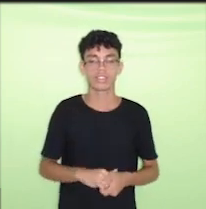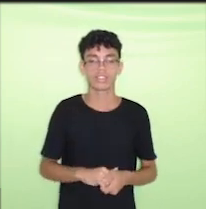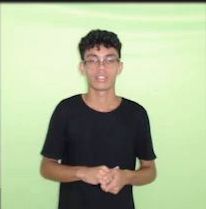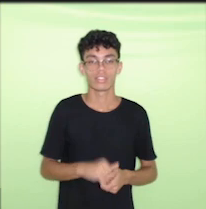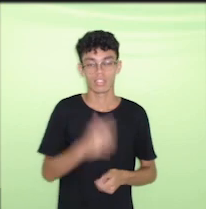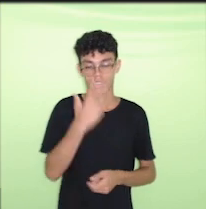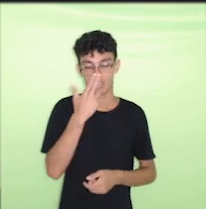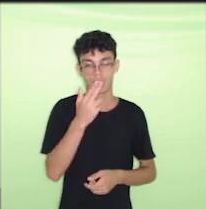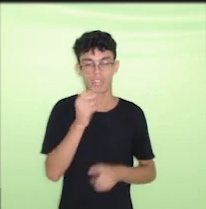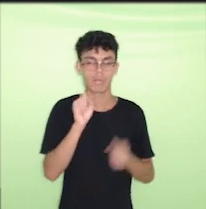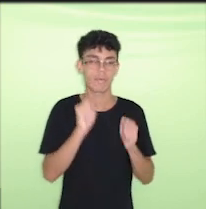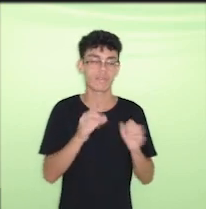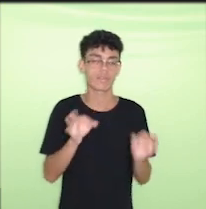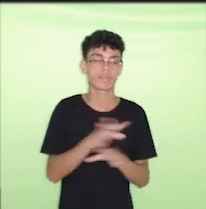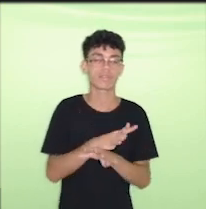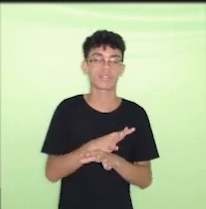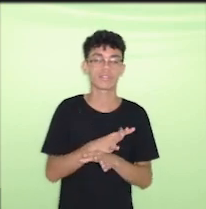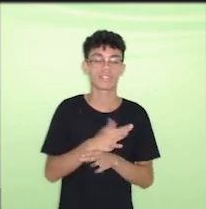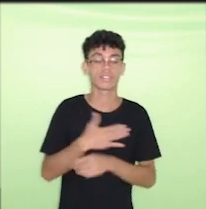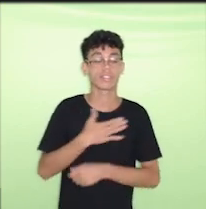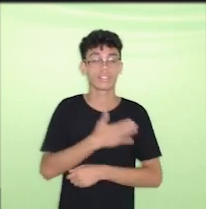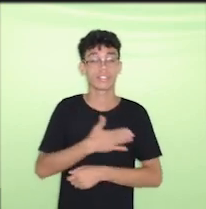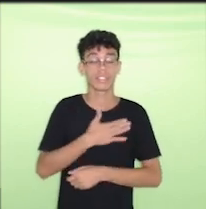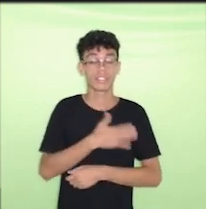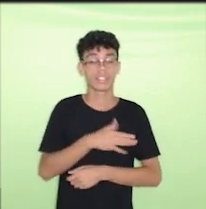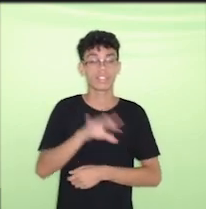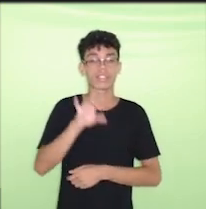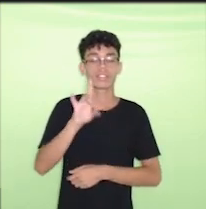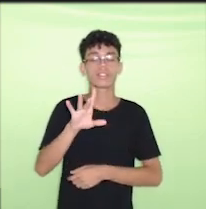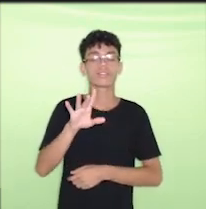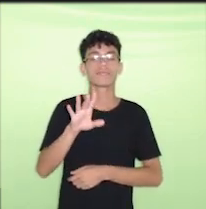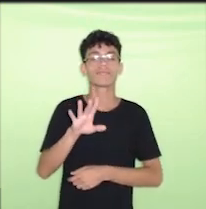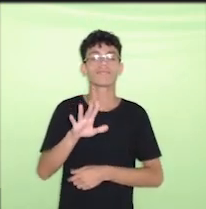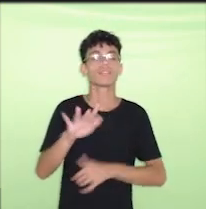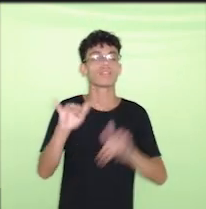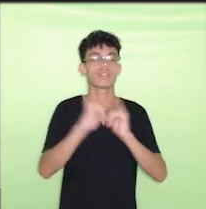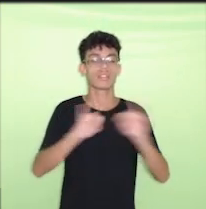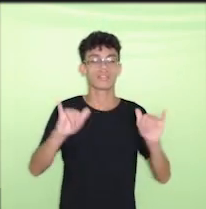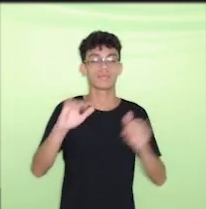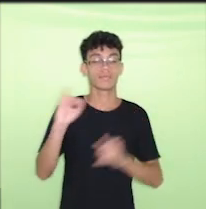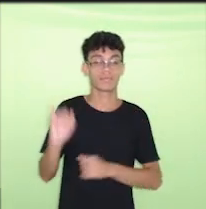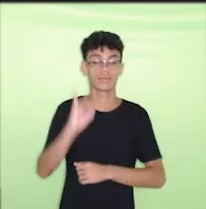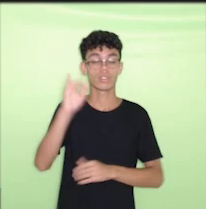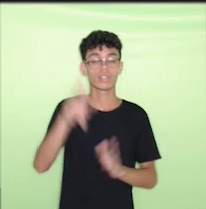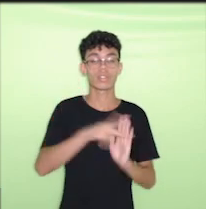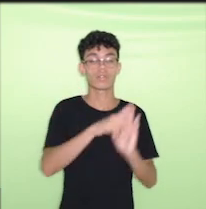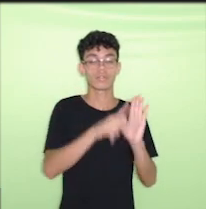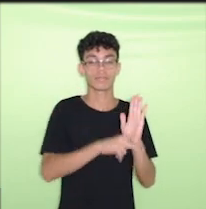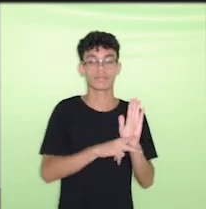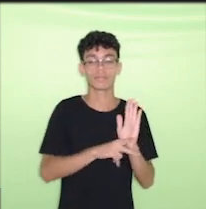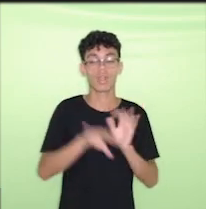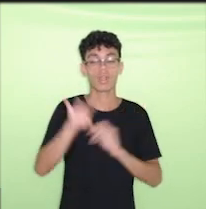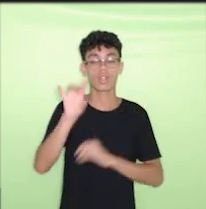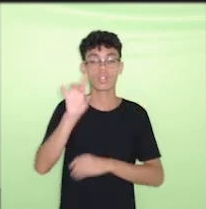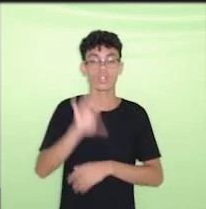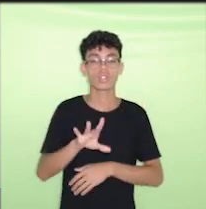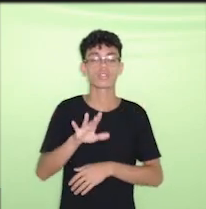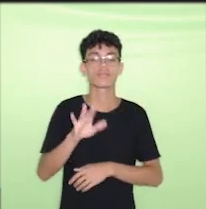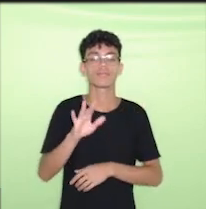a gente já pode encerrar. Eu gostaria só de salientar a importância. Esse projeto só está